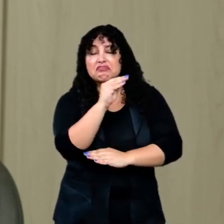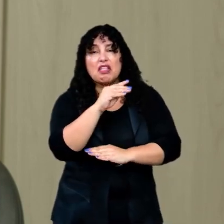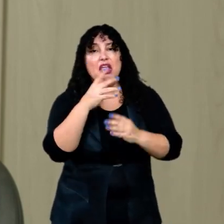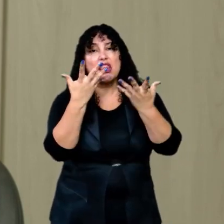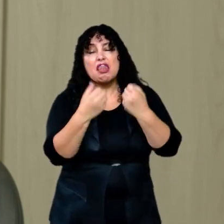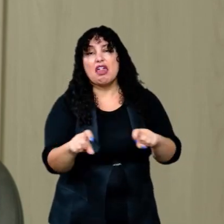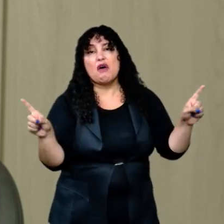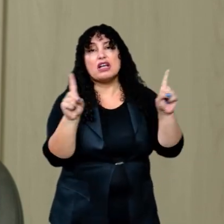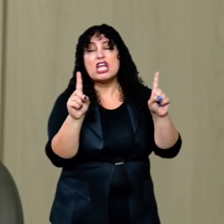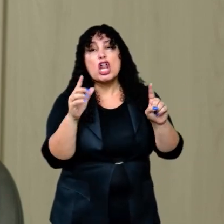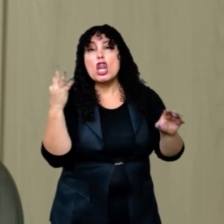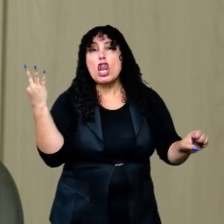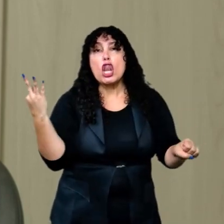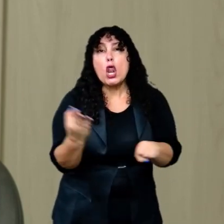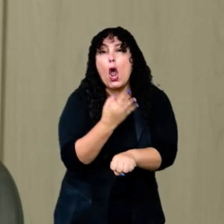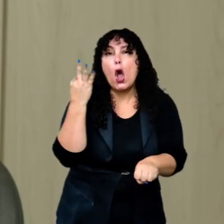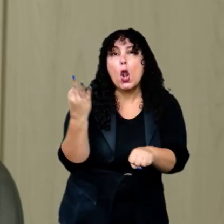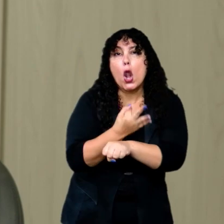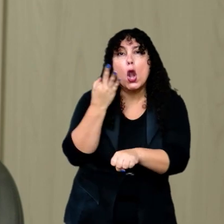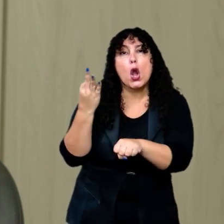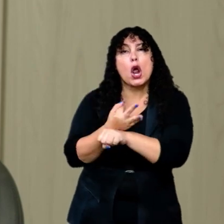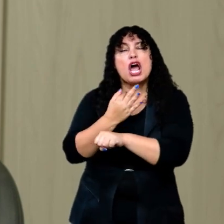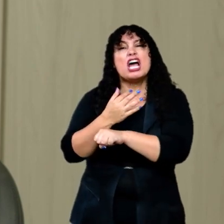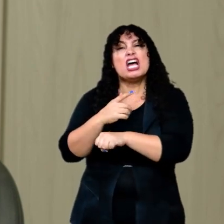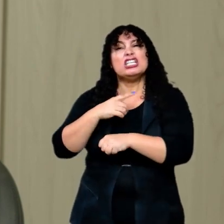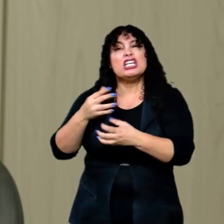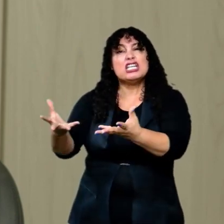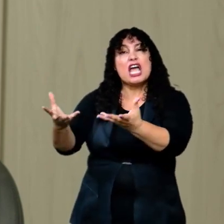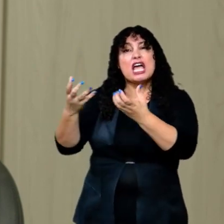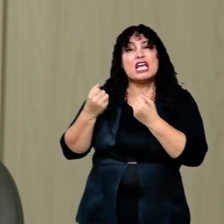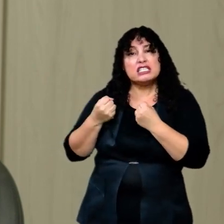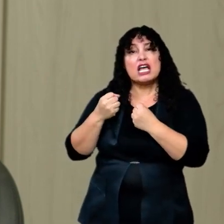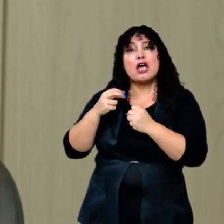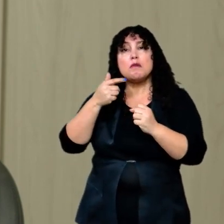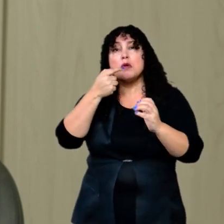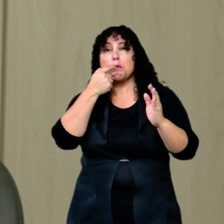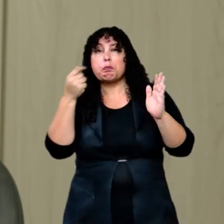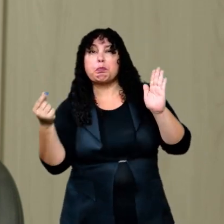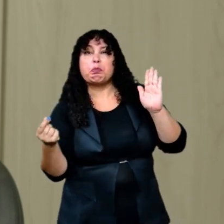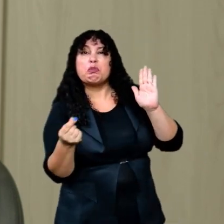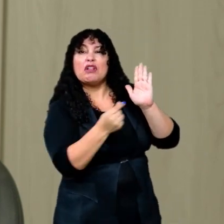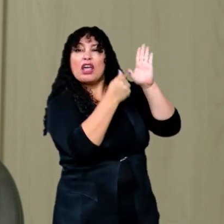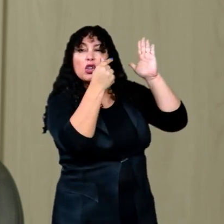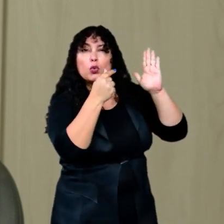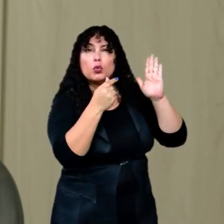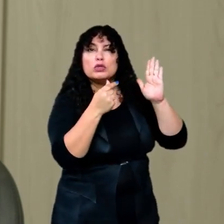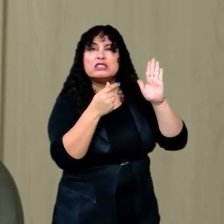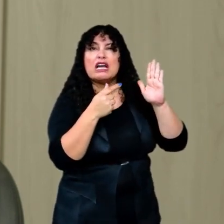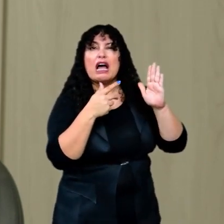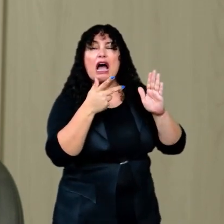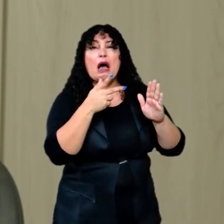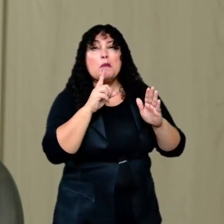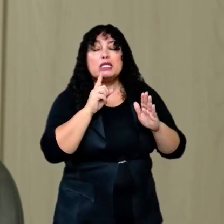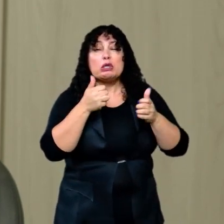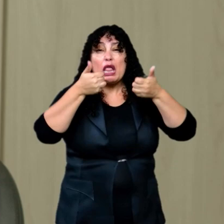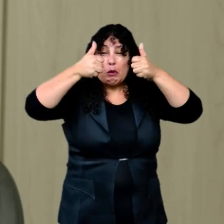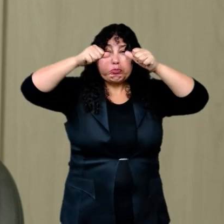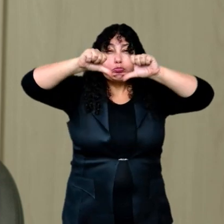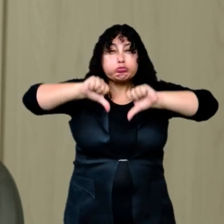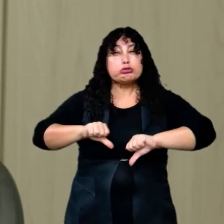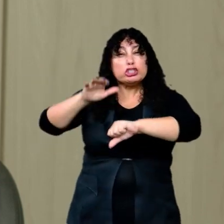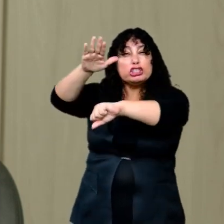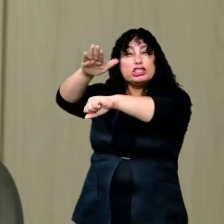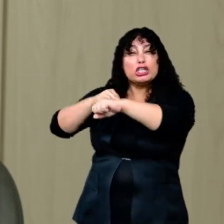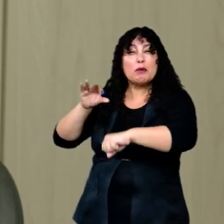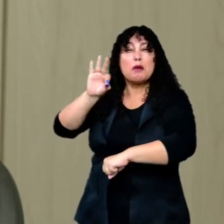toleram, é essa palavra que a gente tem. A gente recebe muitas vezes denúncia, às vezes a pessoa está no meio de uma crise e chama a polícia. Nossa.